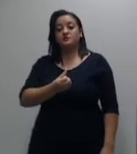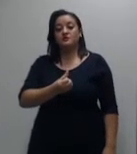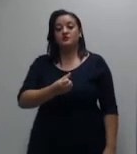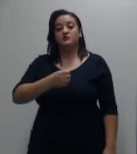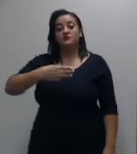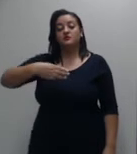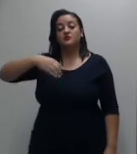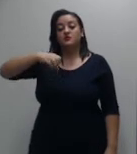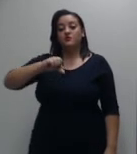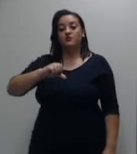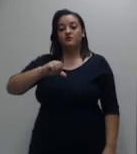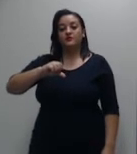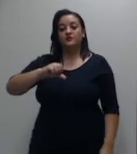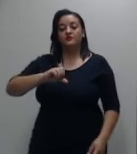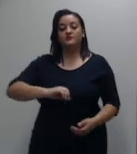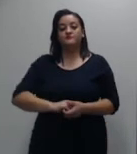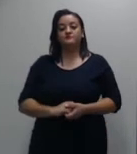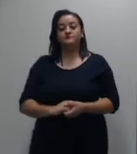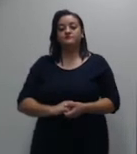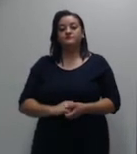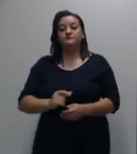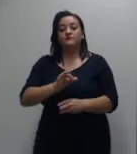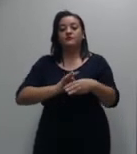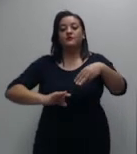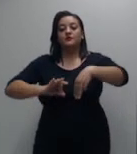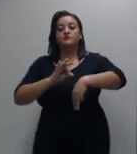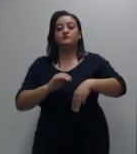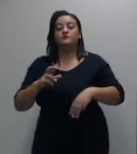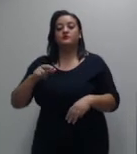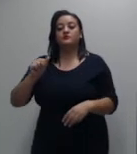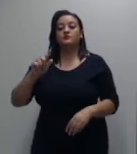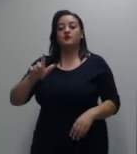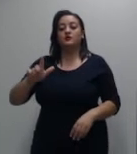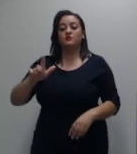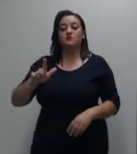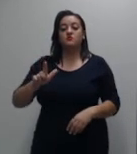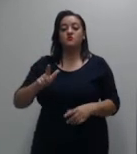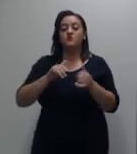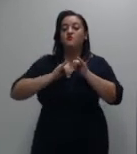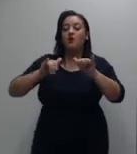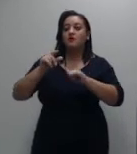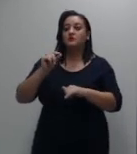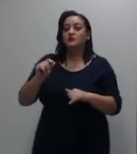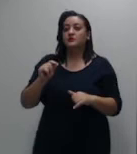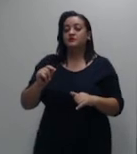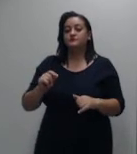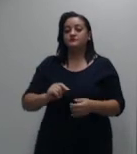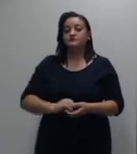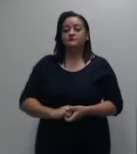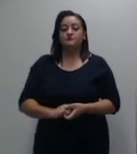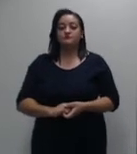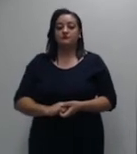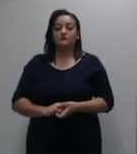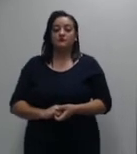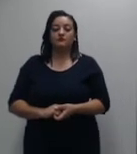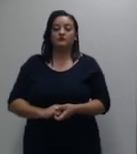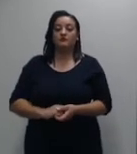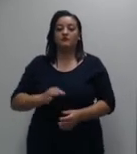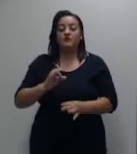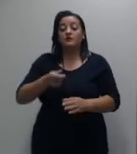10.639 do Ministro Raul Araújo e trata de ir sentença